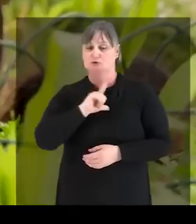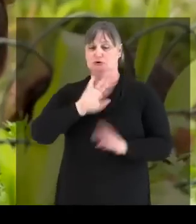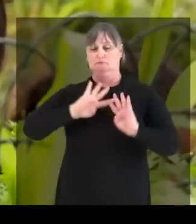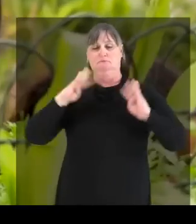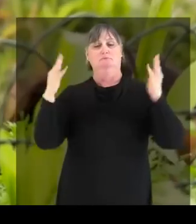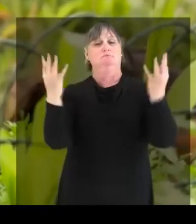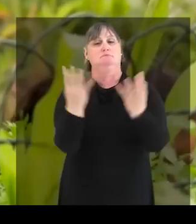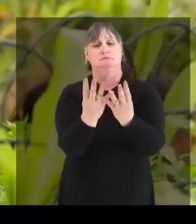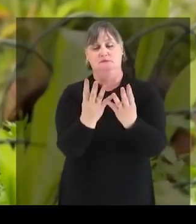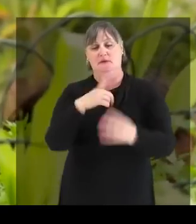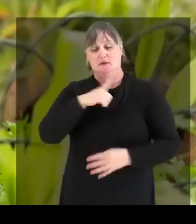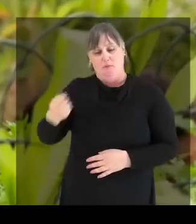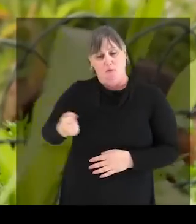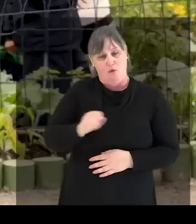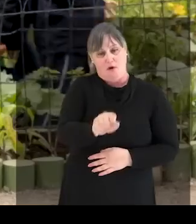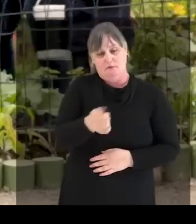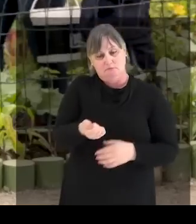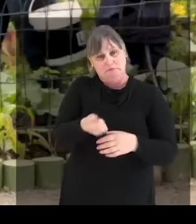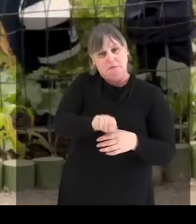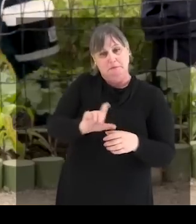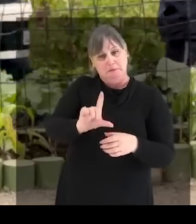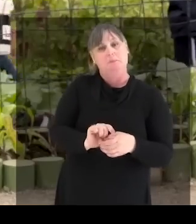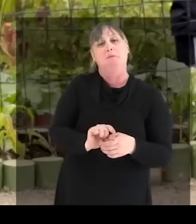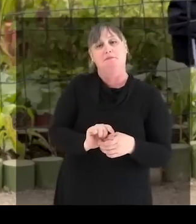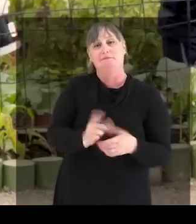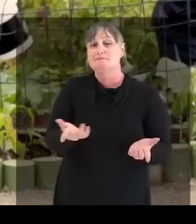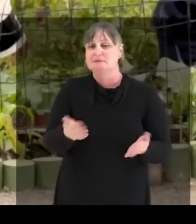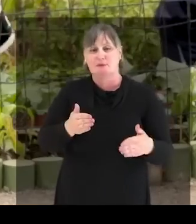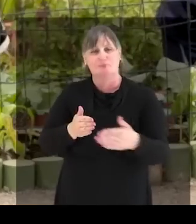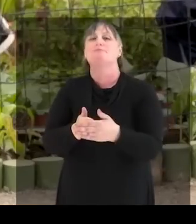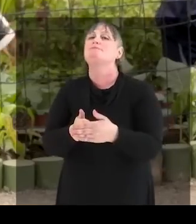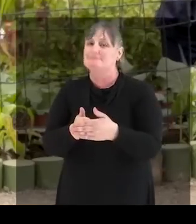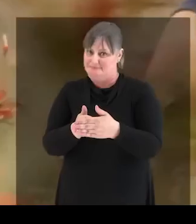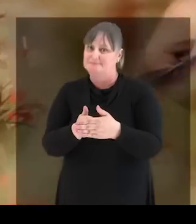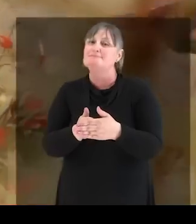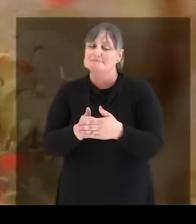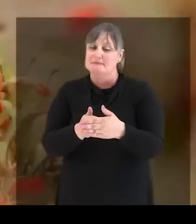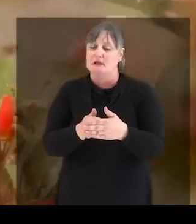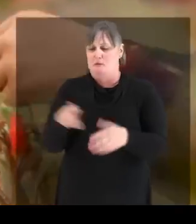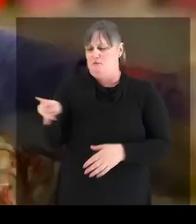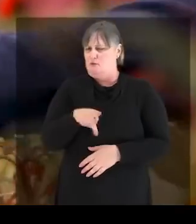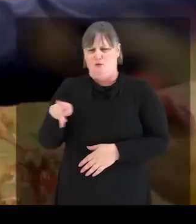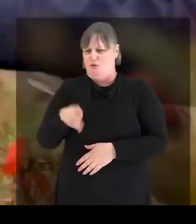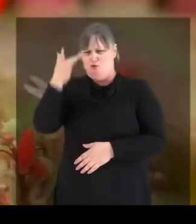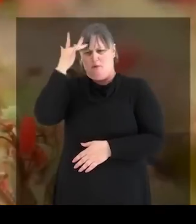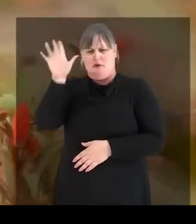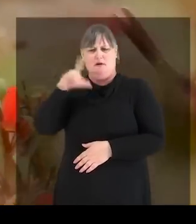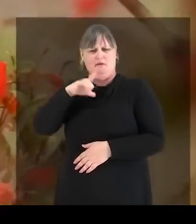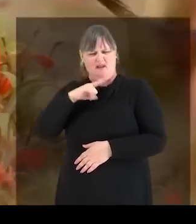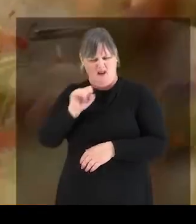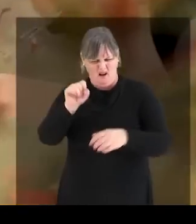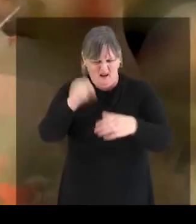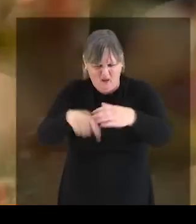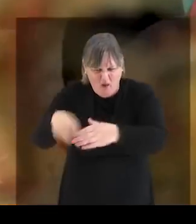toda cercada, geralmente com portinha, com cadeado, né? Então, limitava muito, né? A maioria dos professores nem sabia